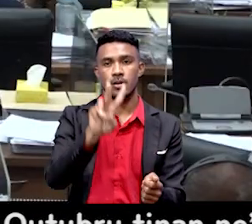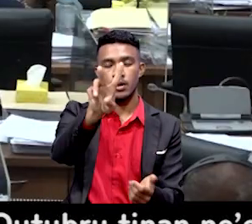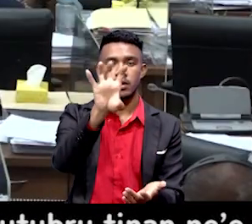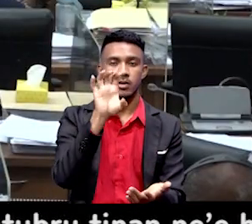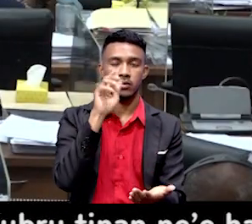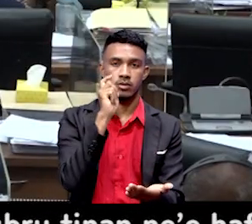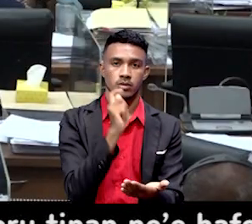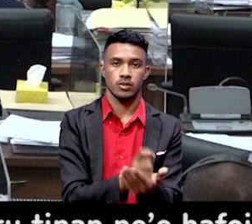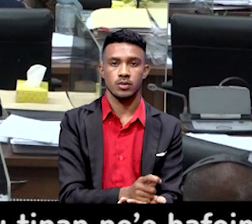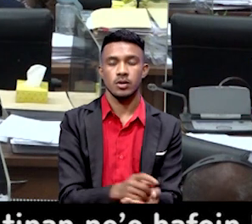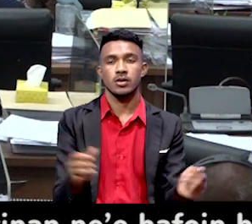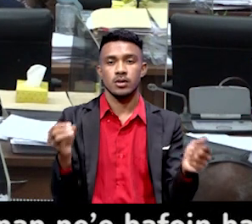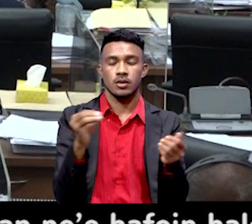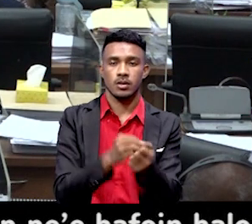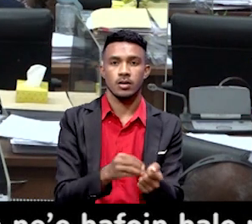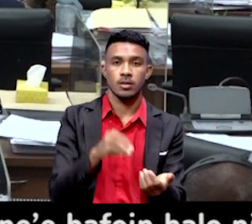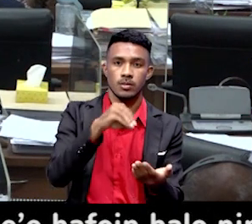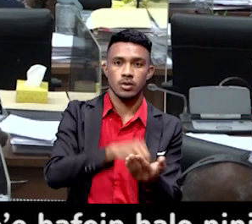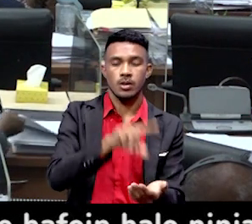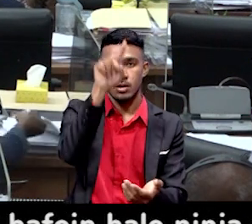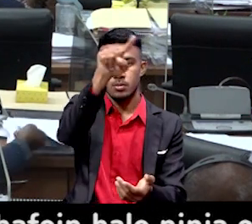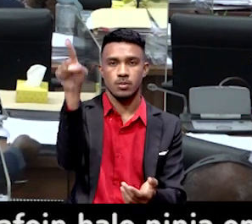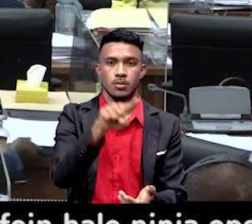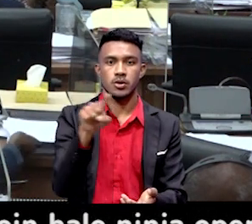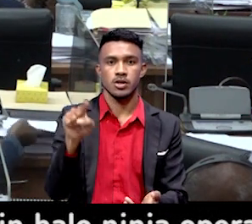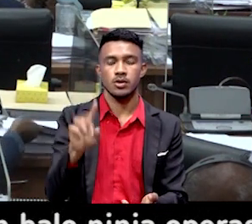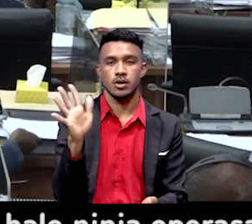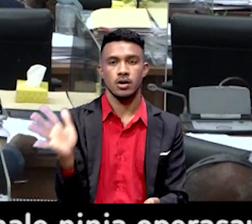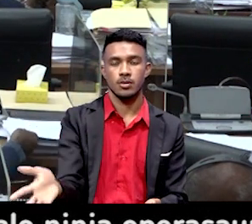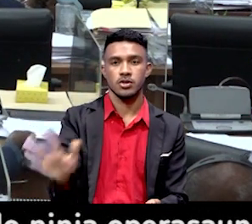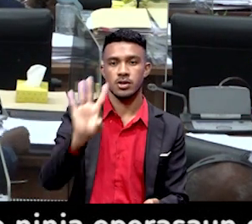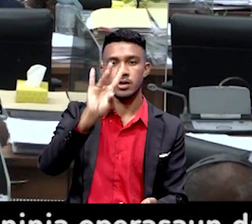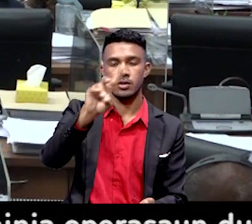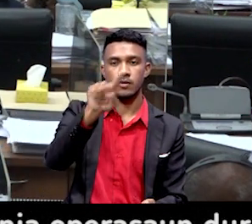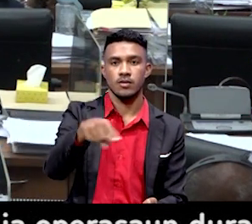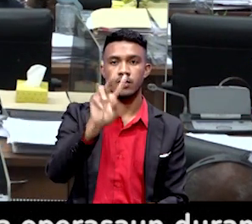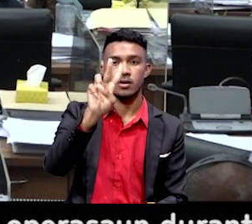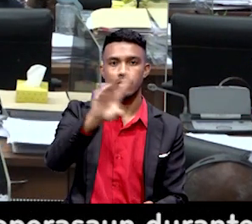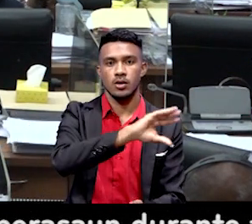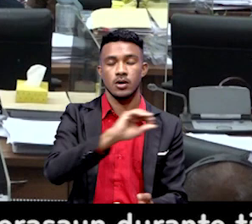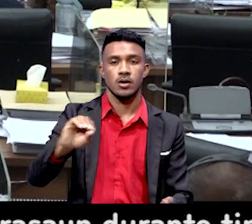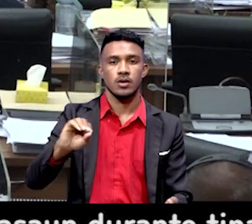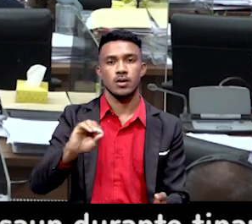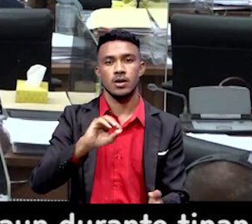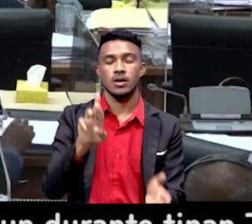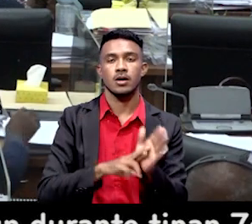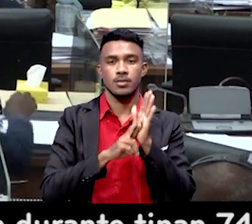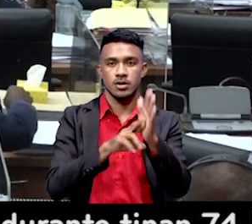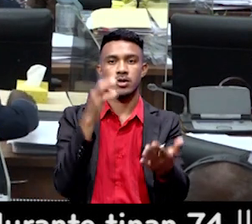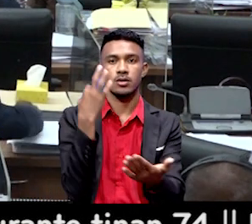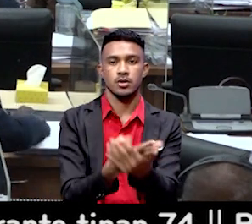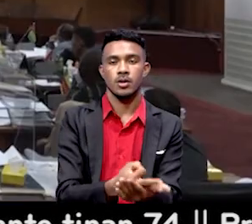nia taxa execução foi atinge por cento limanulu resinhitu vírgula rua, representa orçamento bilhão